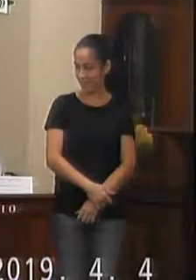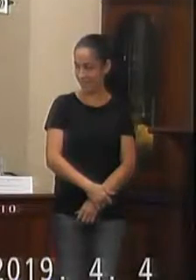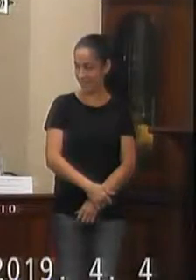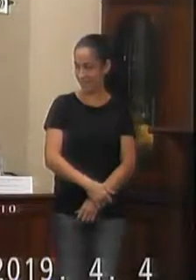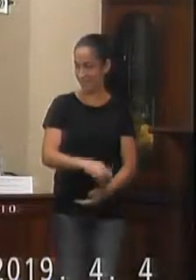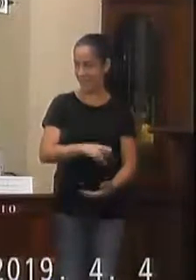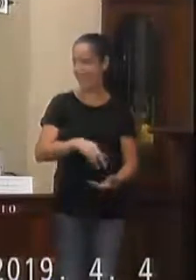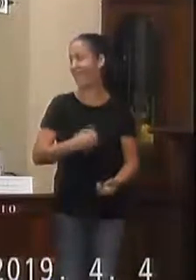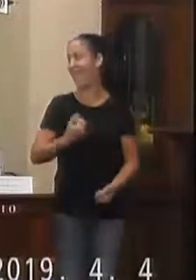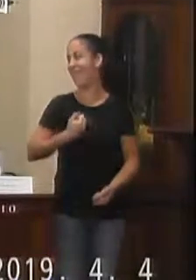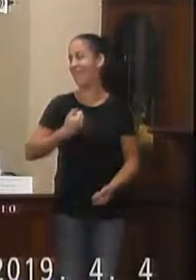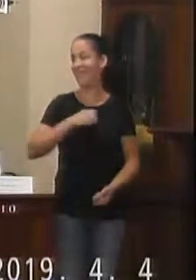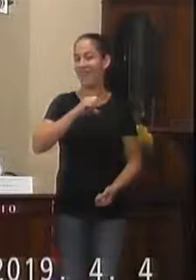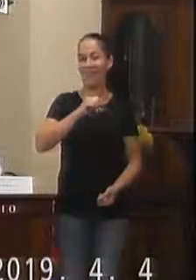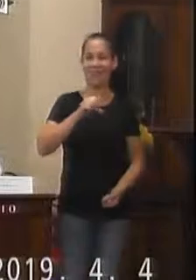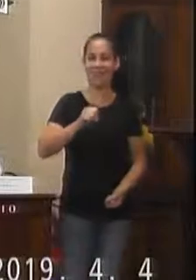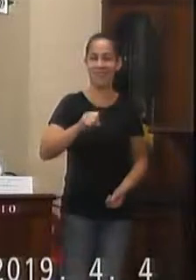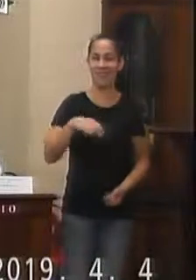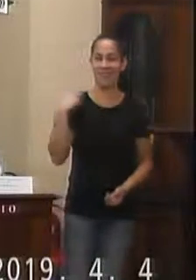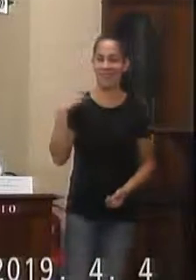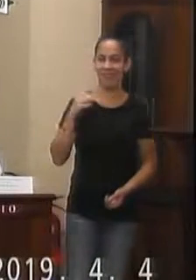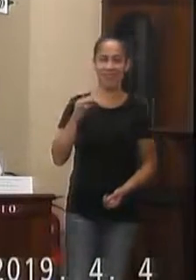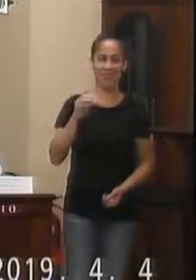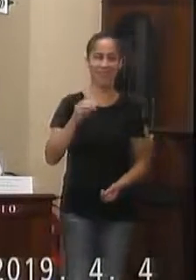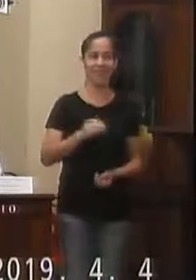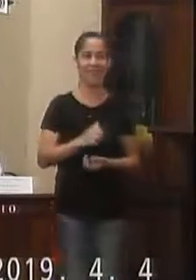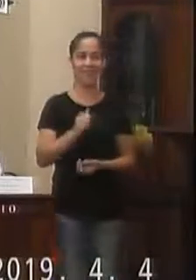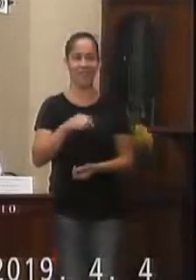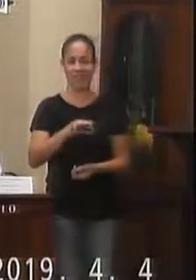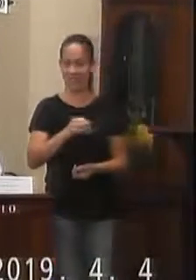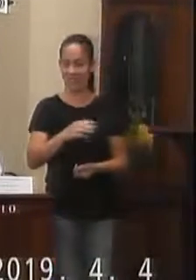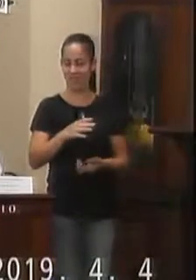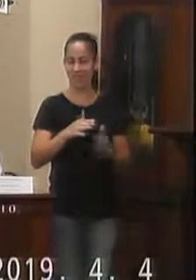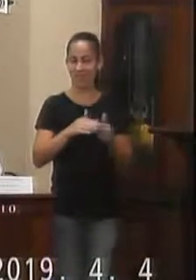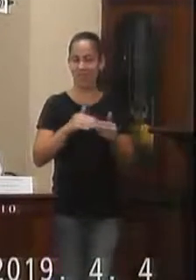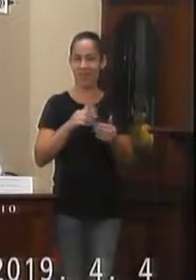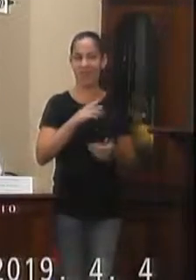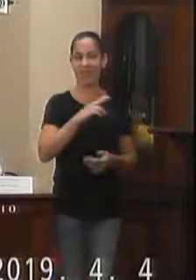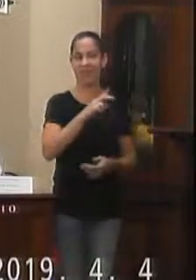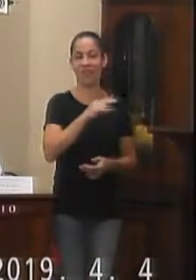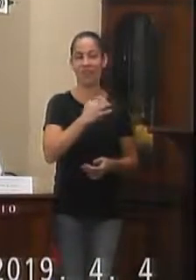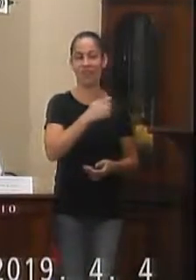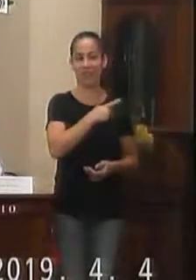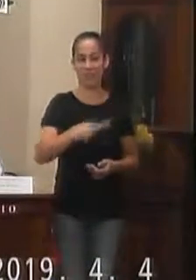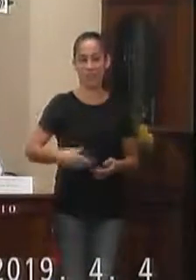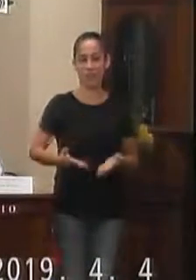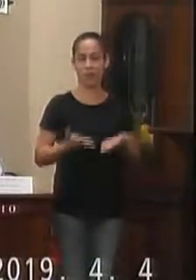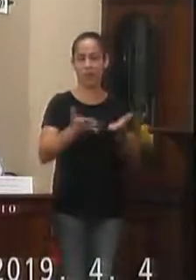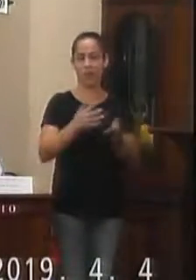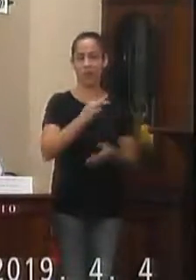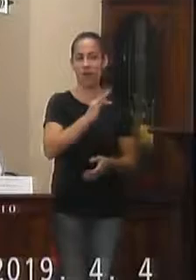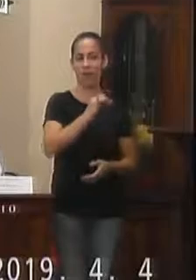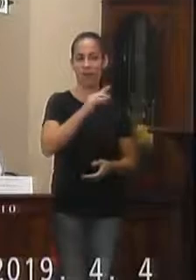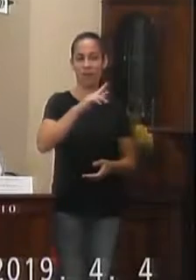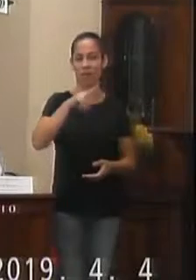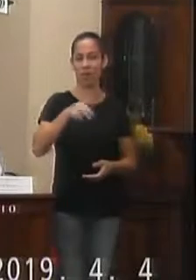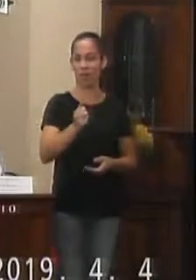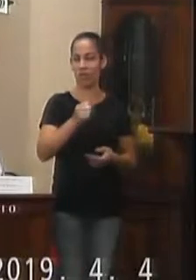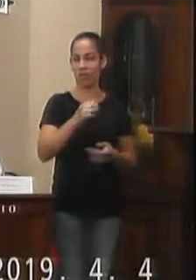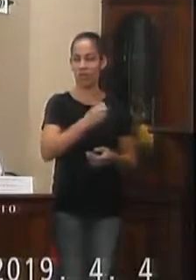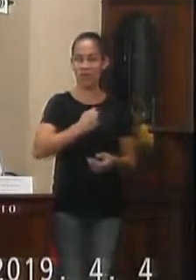Requerimento 98 também do vereador Fábio Antônio. Ele requer o vice-presidente que encaminha a Firjan, solicitando